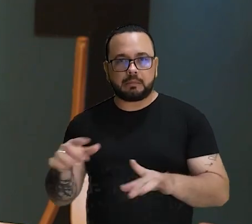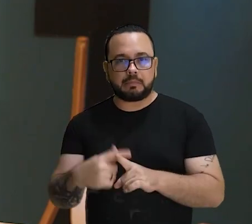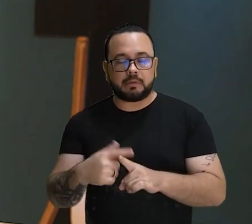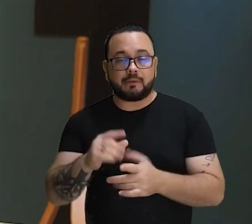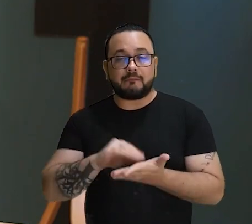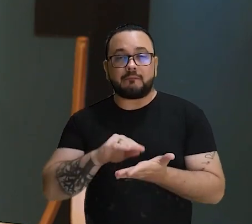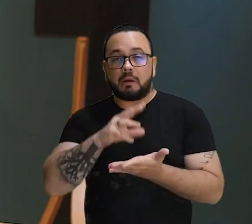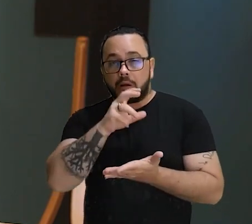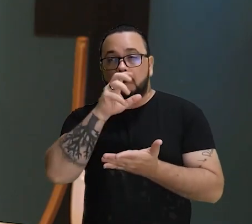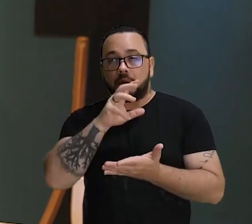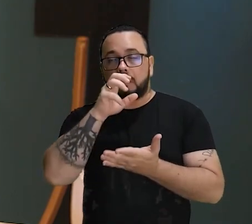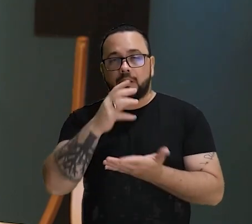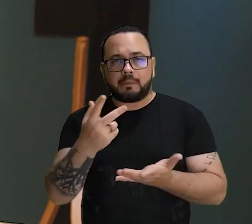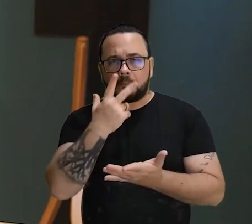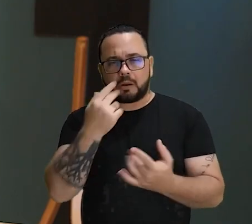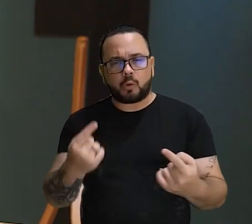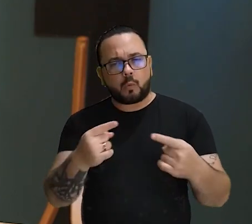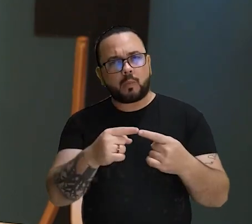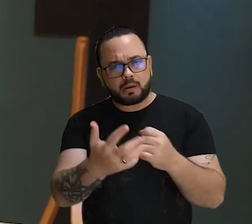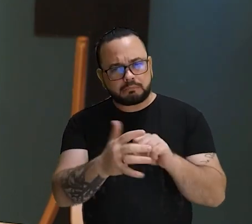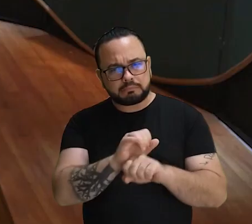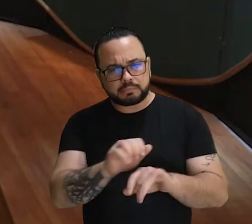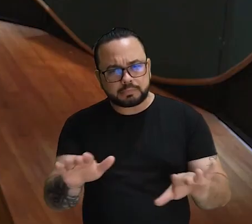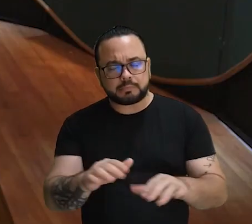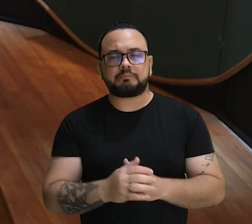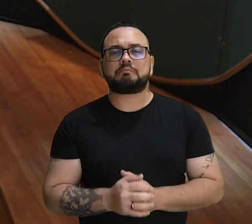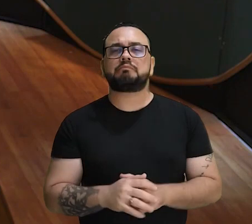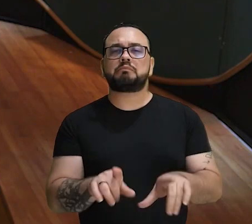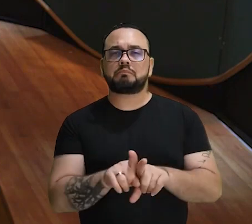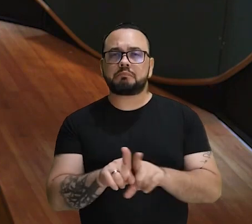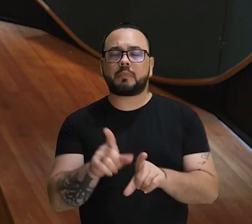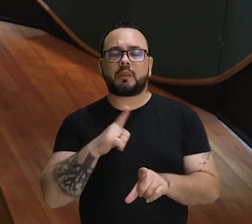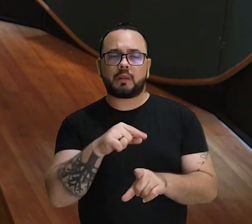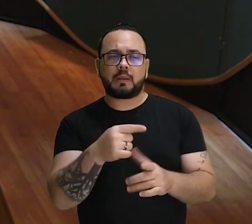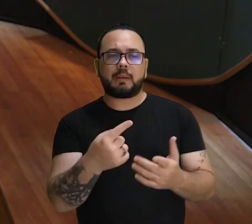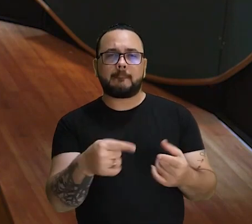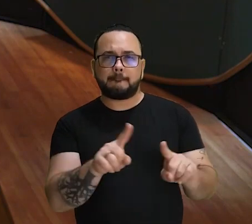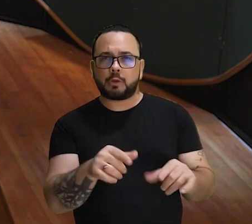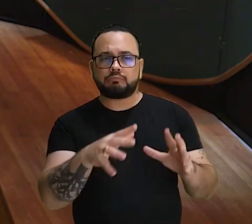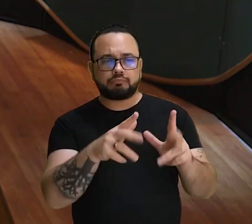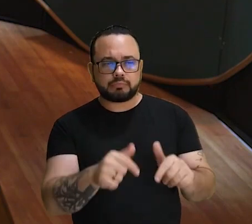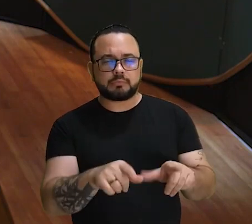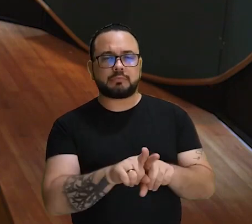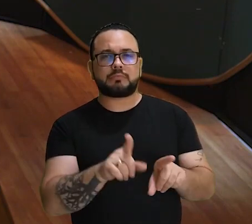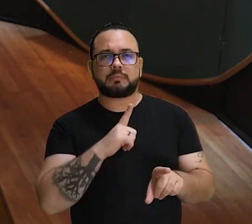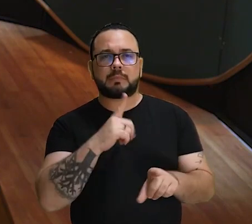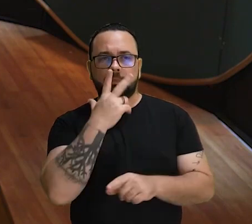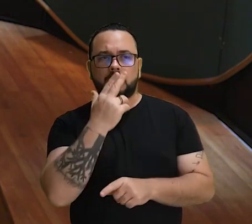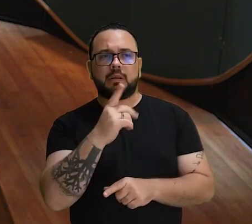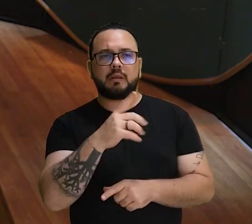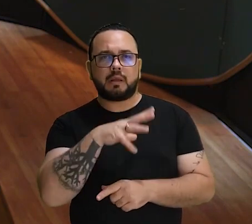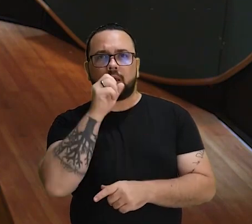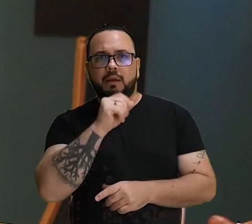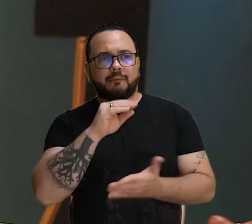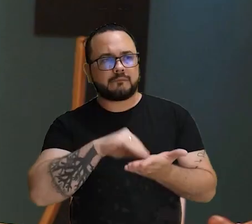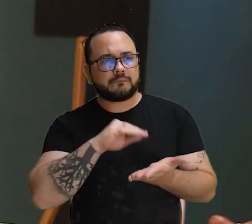ar toda desses tempos. Sim, sim. Parece que foi feito pra pandemia, né? E aí ele dá o conceito também do disco todo, né? Que eu acho que também é meio que uma tomada de ar no